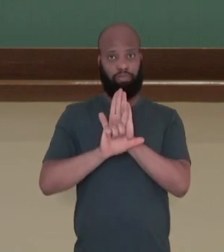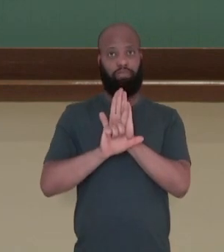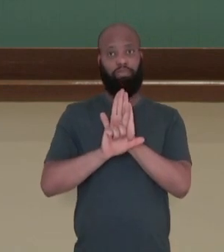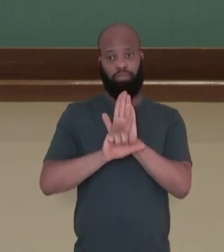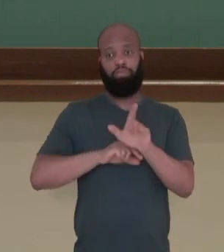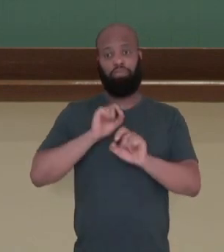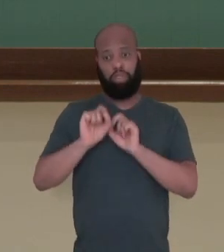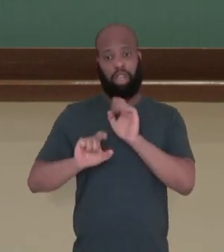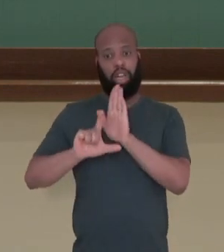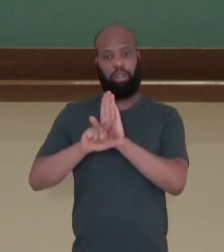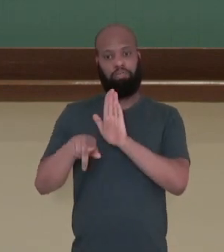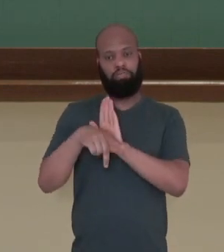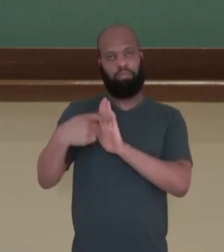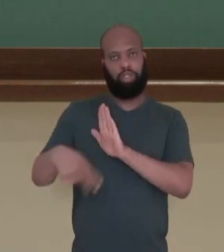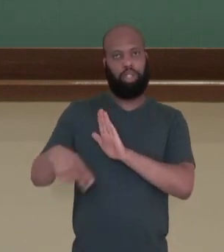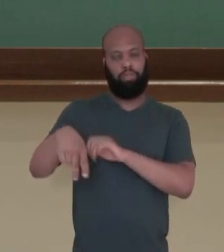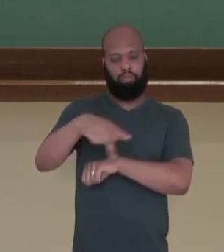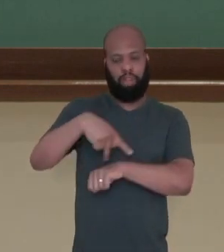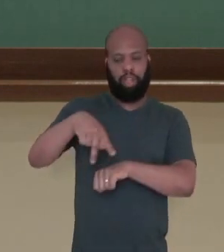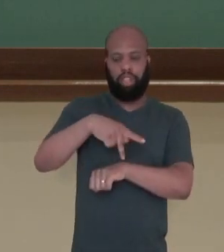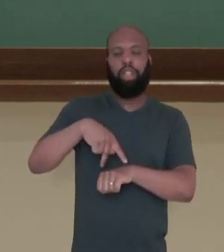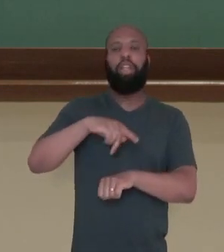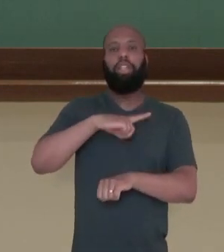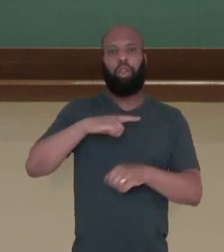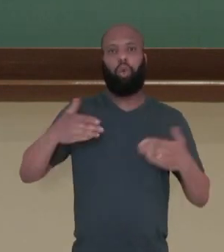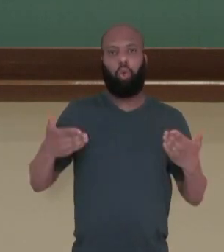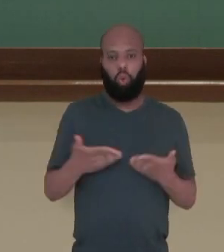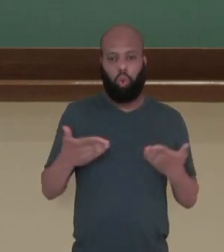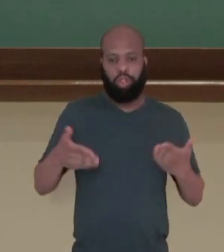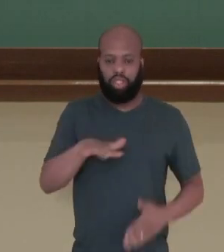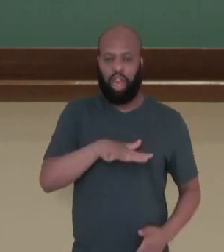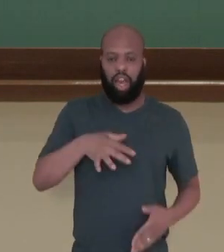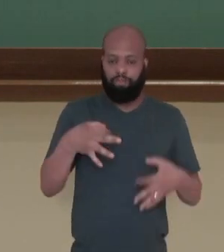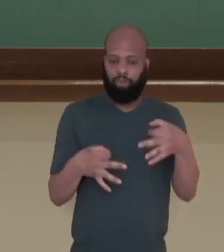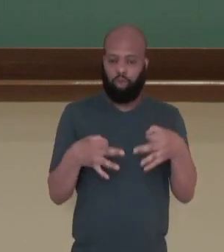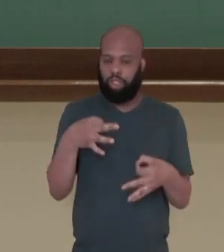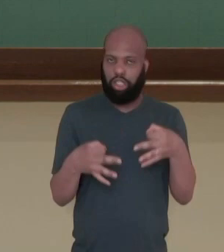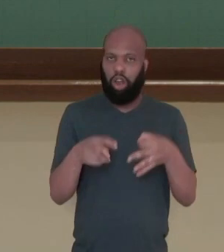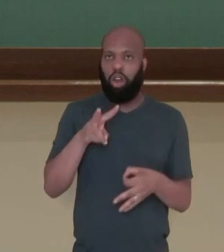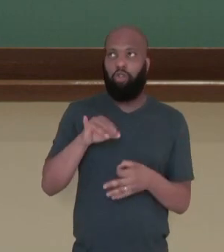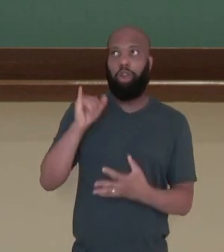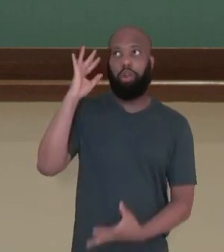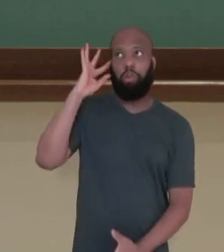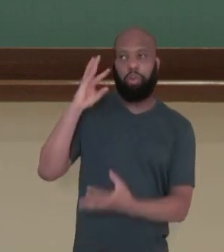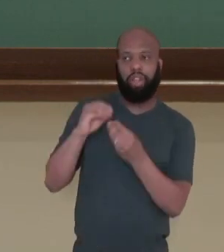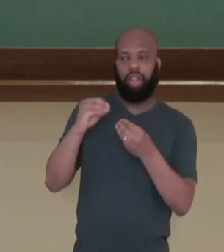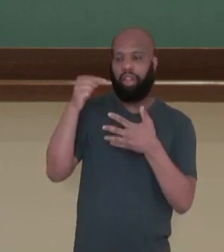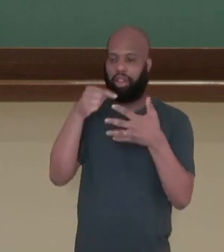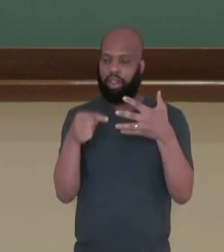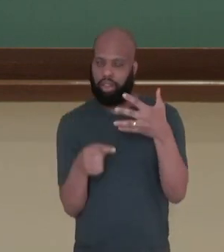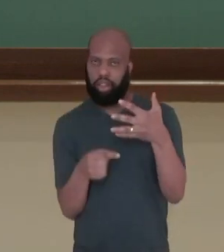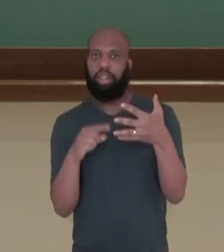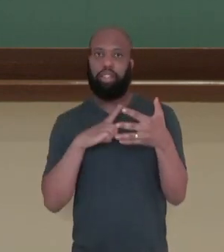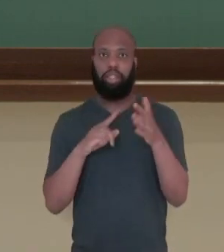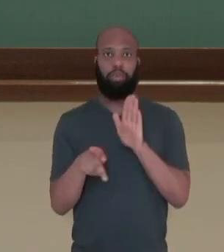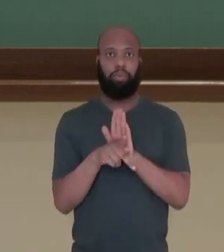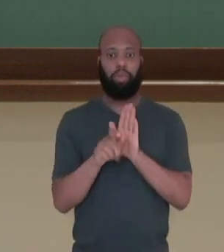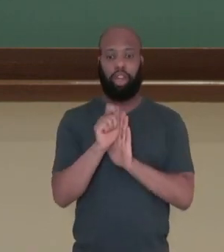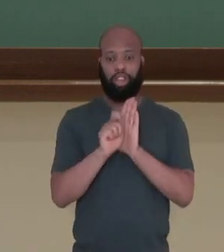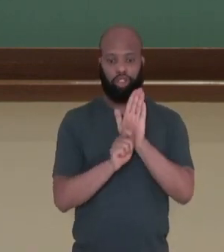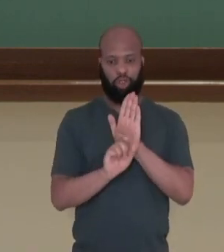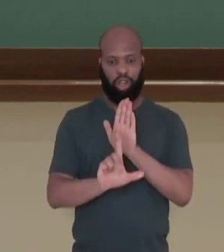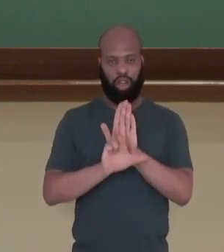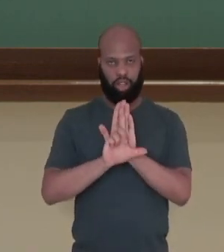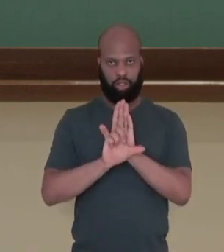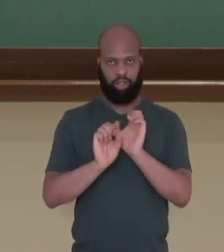as nossas leis. Então vamos trabalhar um pouquinho nessa seara jurídica para entender os elementos composicionais que constituem os nossos